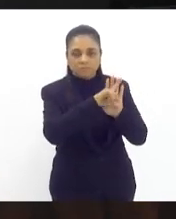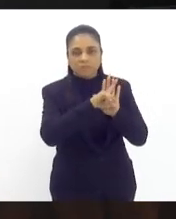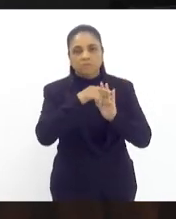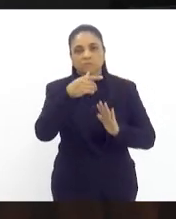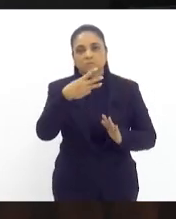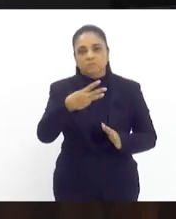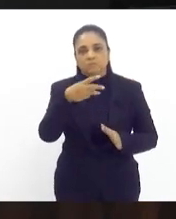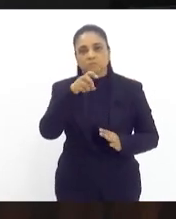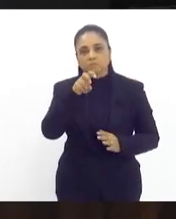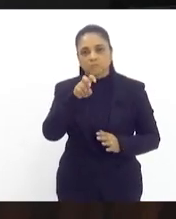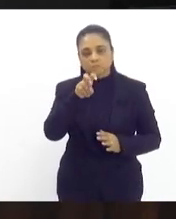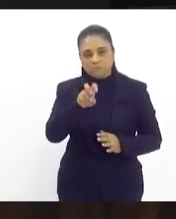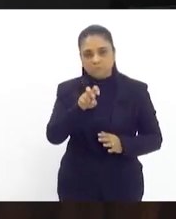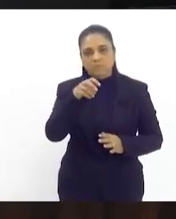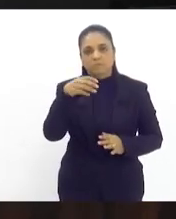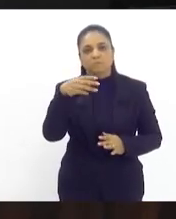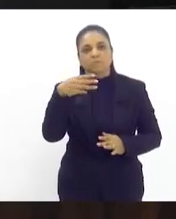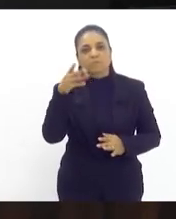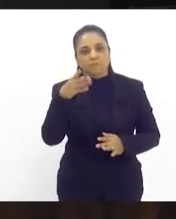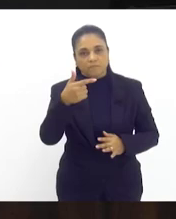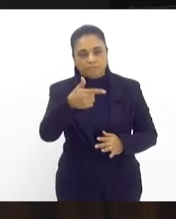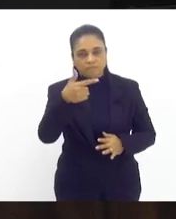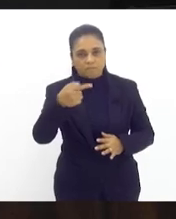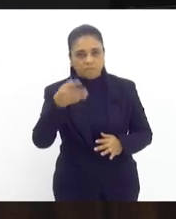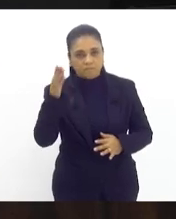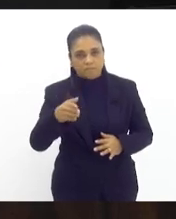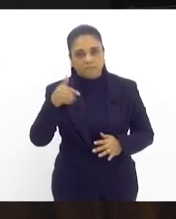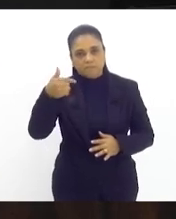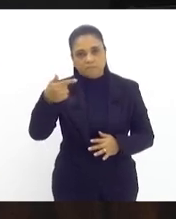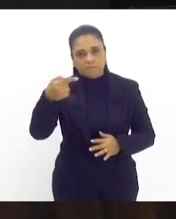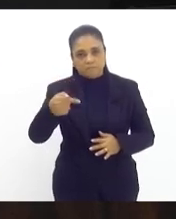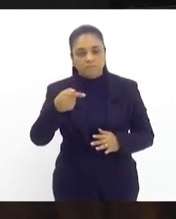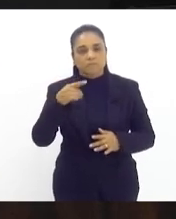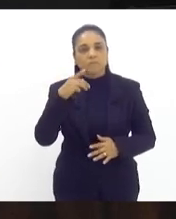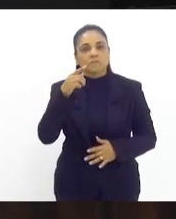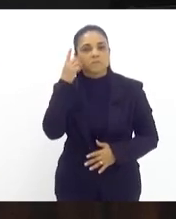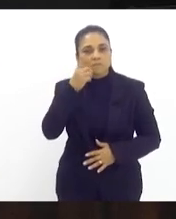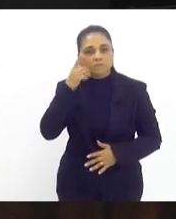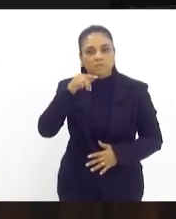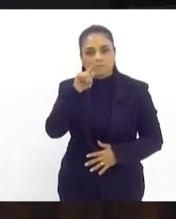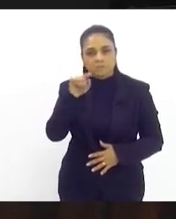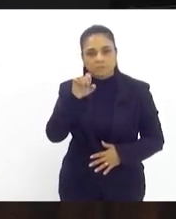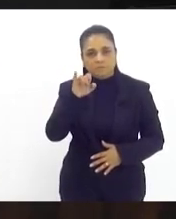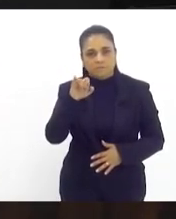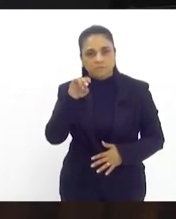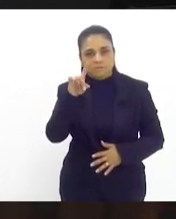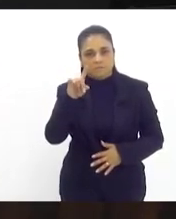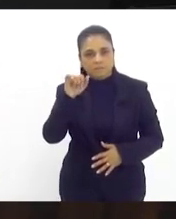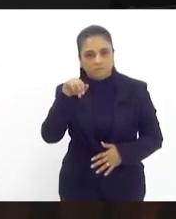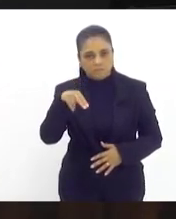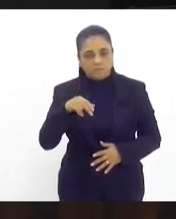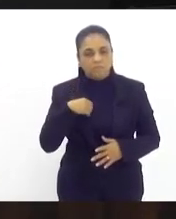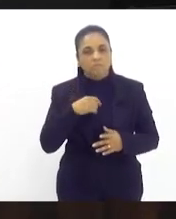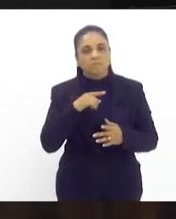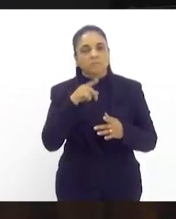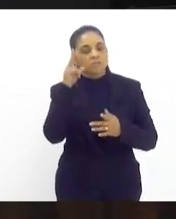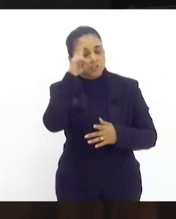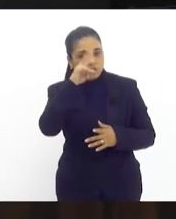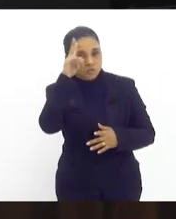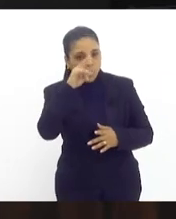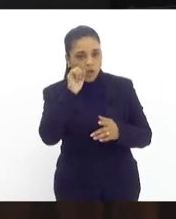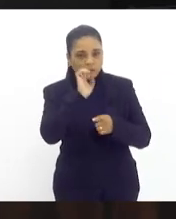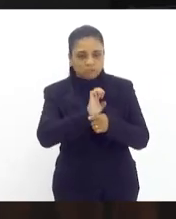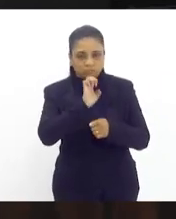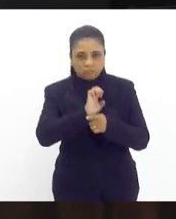3527 de 2017 autoria Deputado zeidan que dispõe sobre o tombamento por interesse histórico e cultural